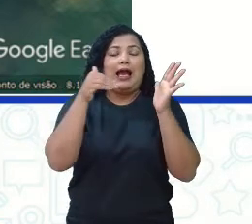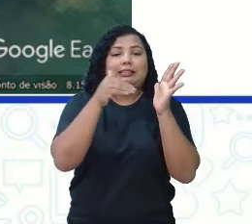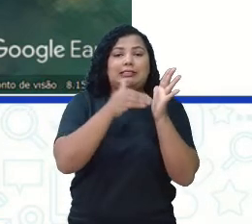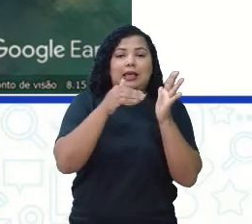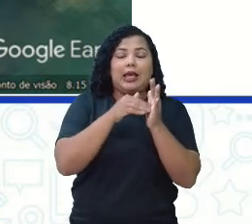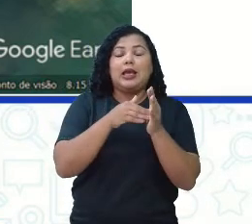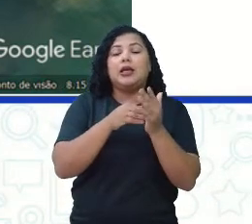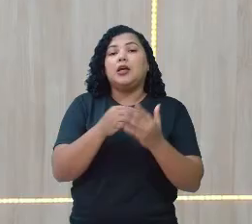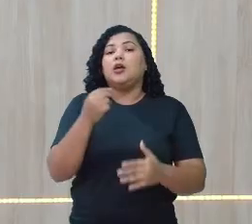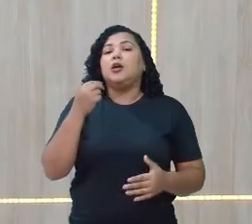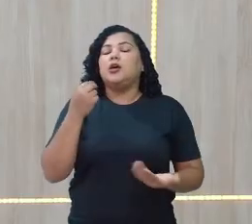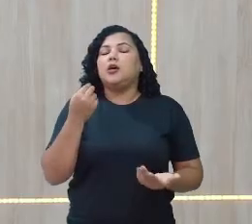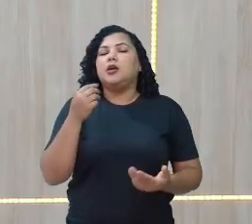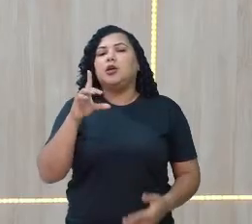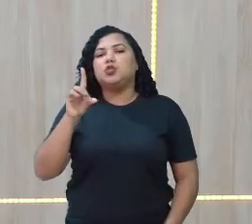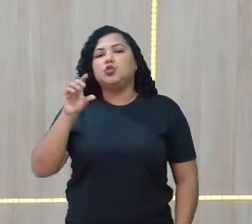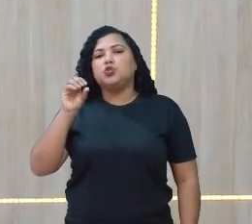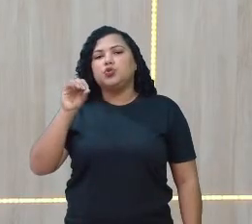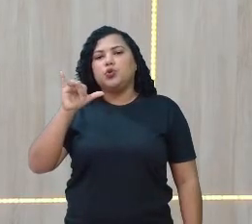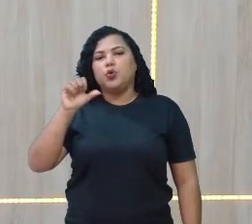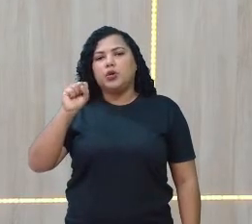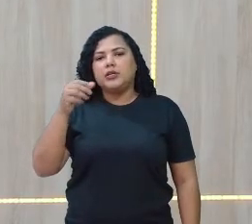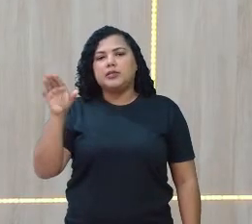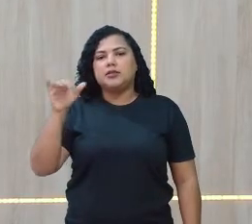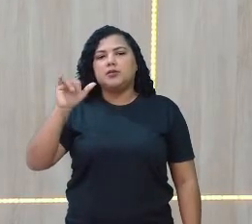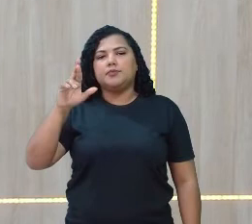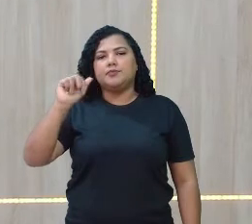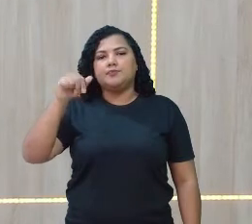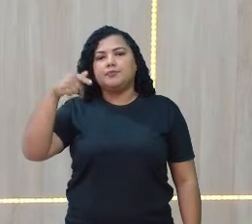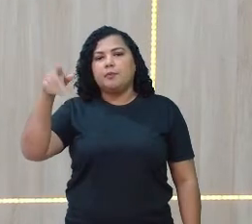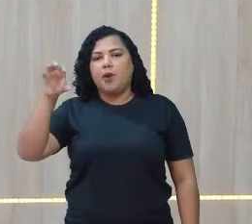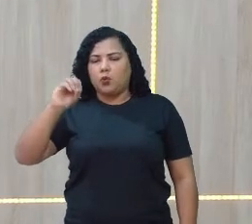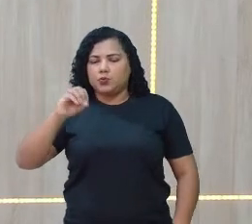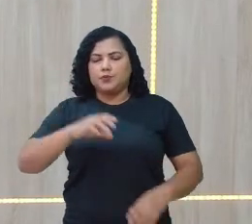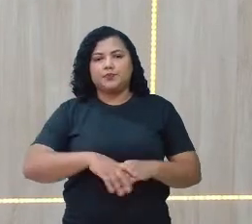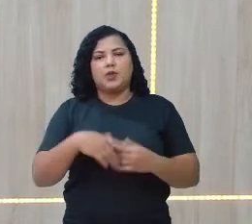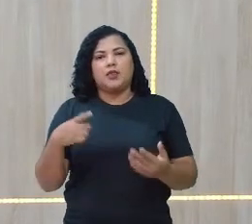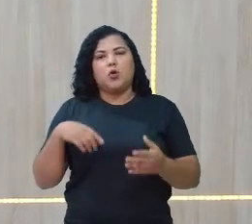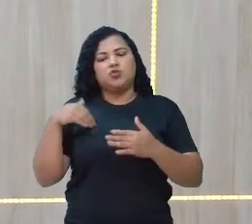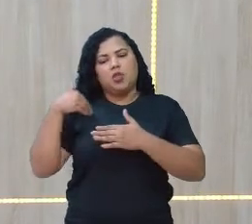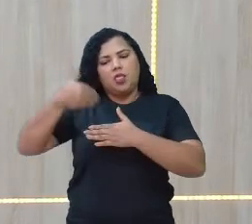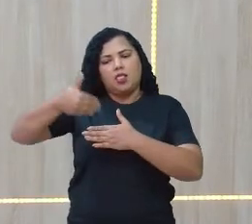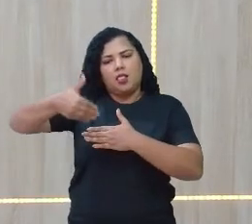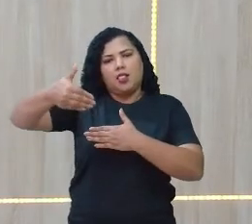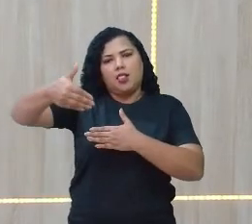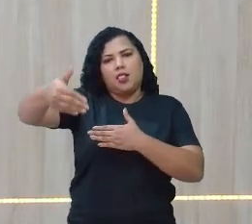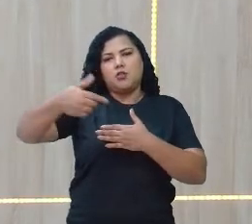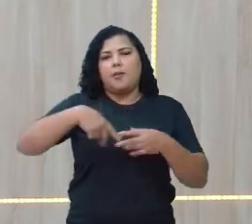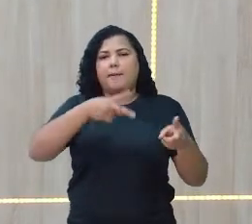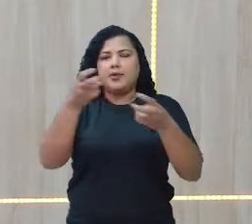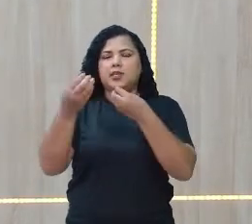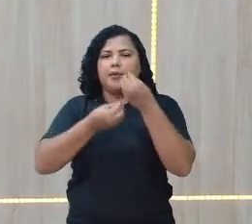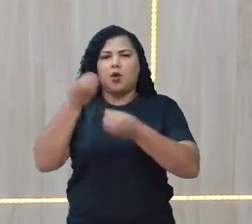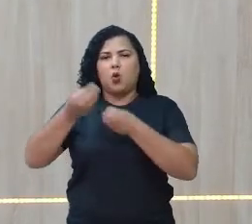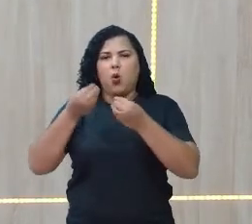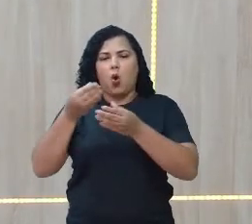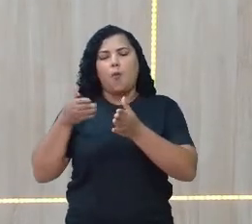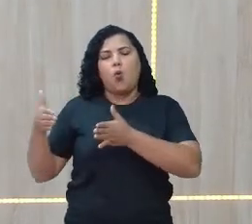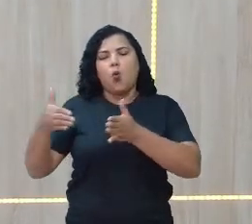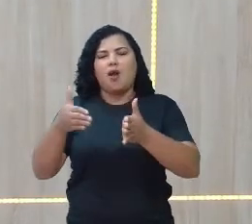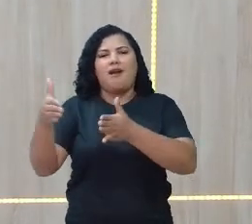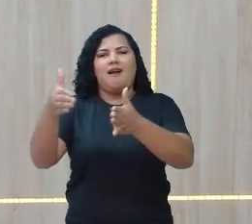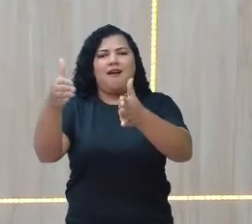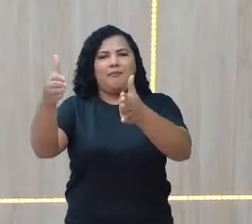Dois Irmãos. Então, essa era a linha 1 do marcha-bomba, né? Então, a gente saiu plantando essas informações só para a gente ver essa configuração de como